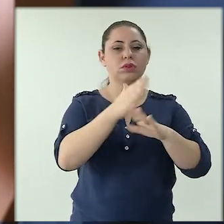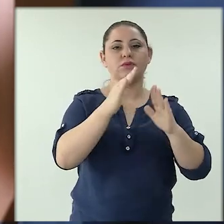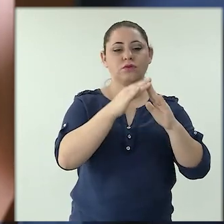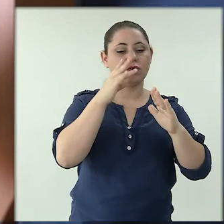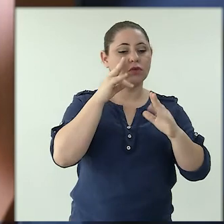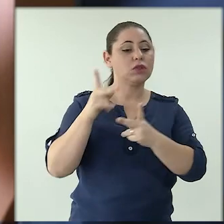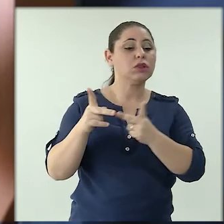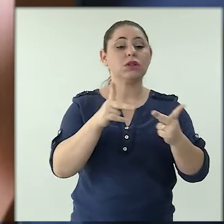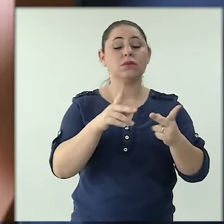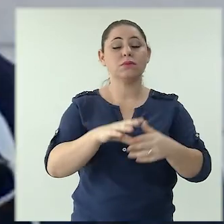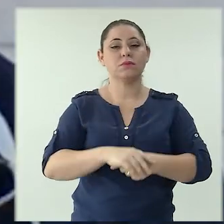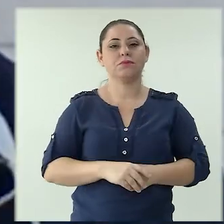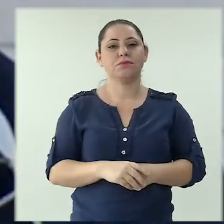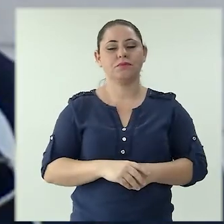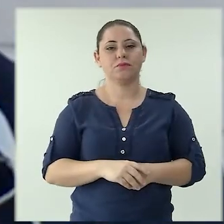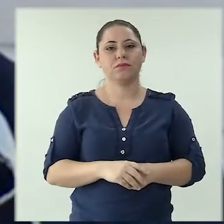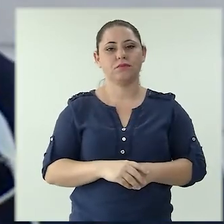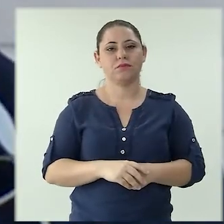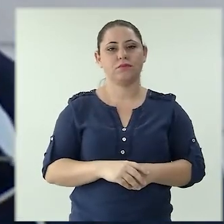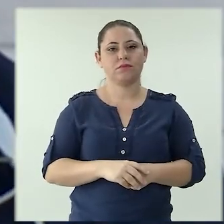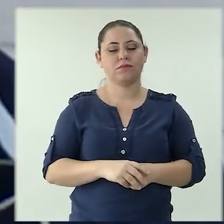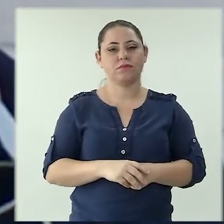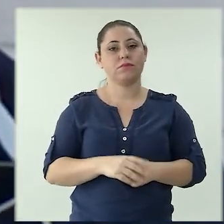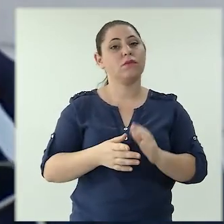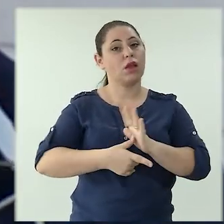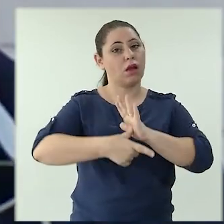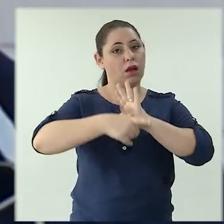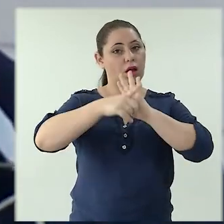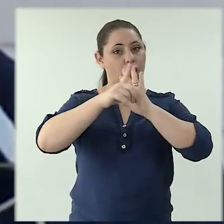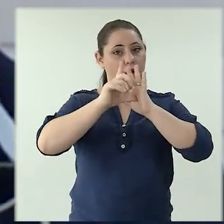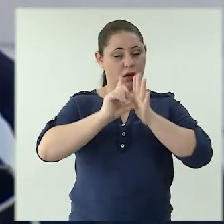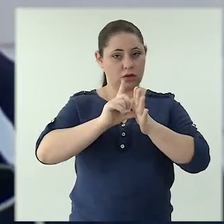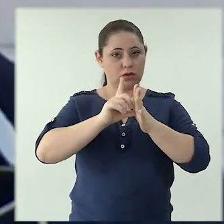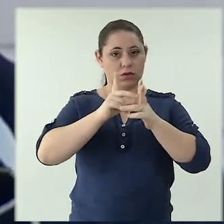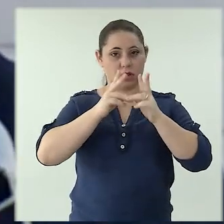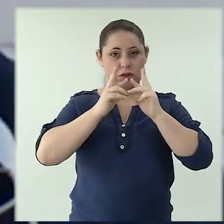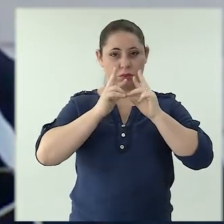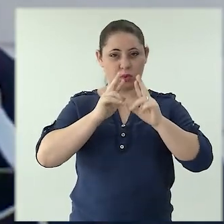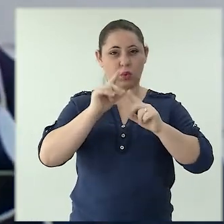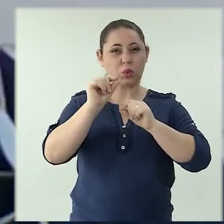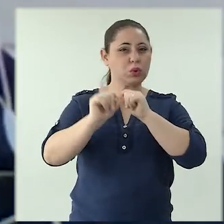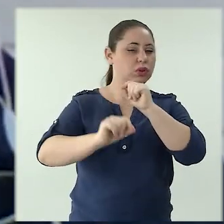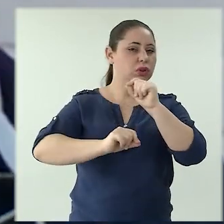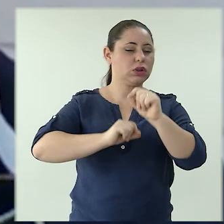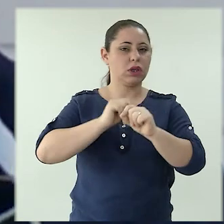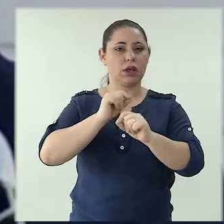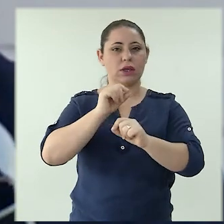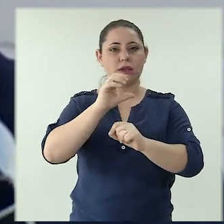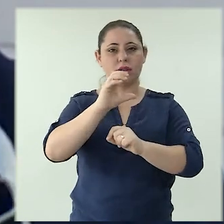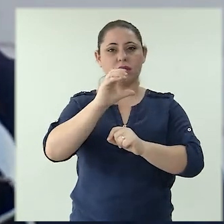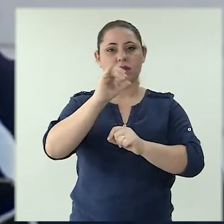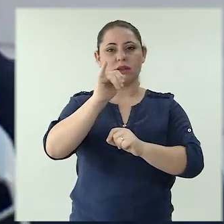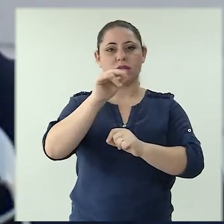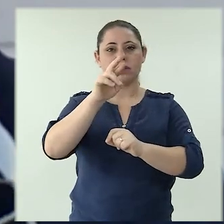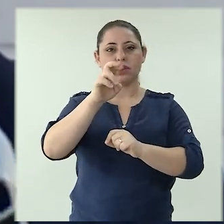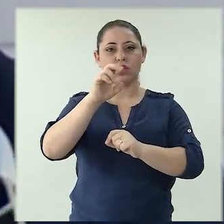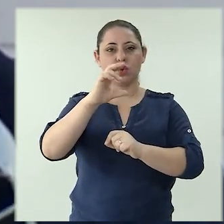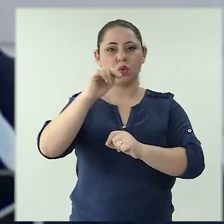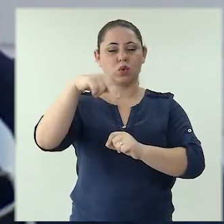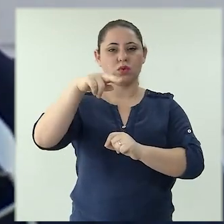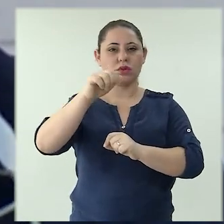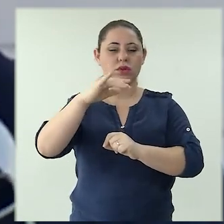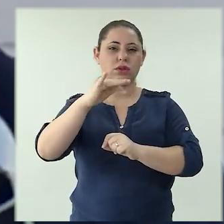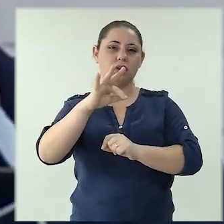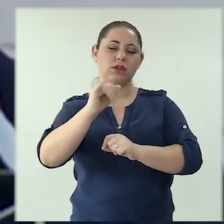diligências nesse imóvel? Antes de responder, é importante explicar o que seria essa circunscrição que ela citou.